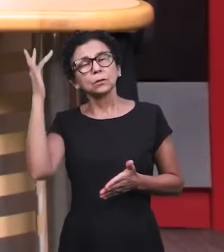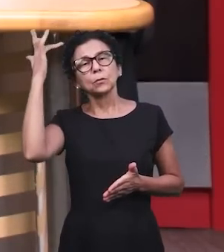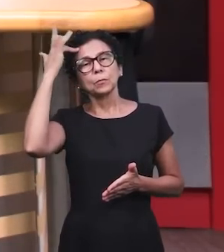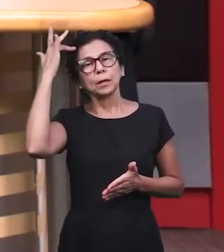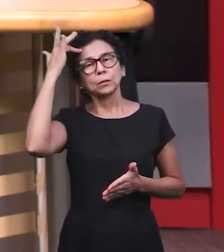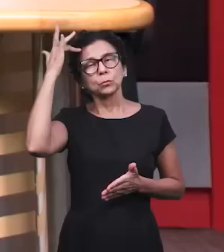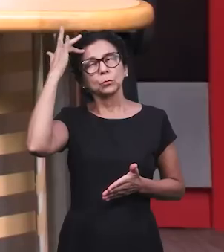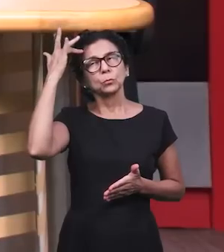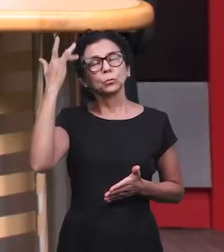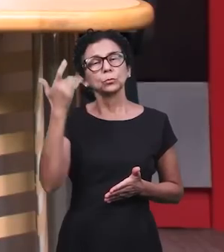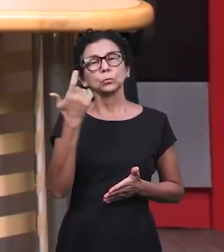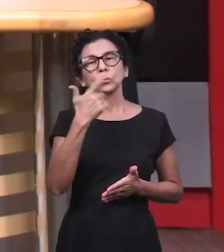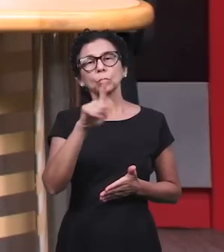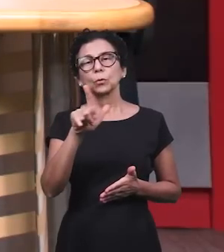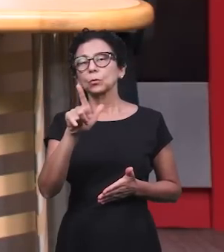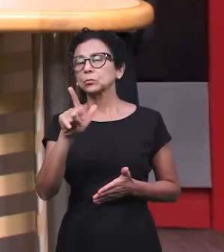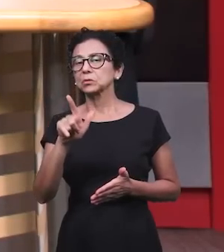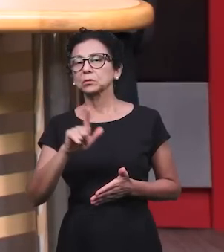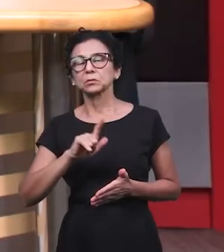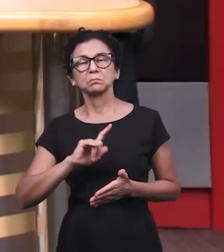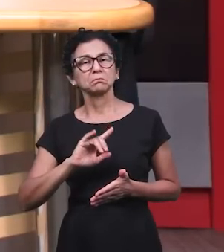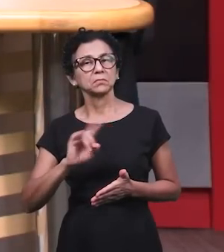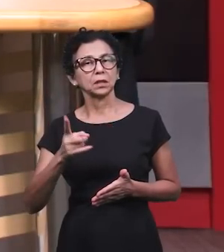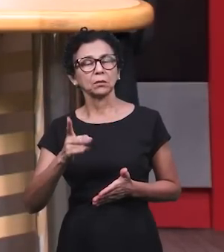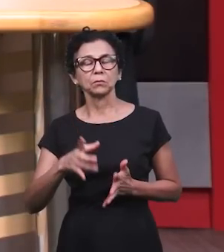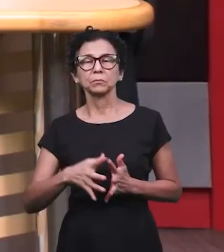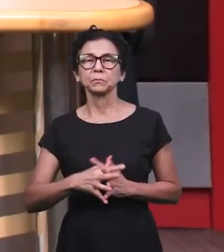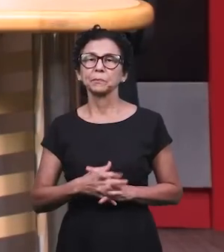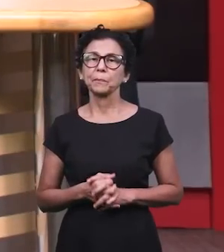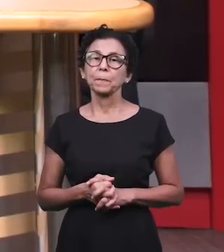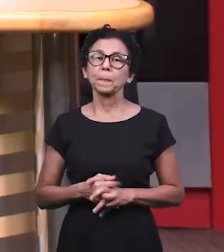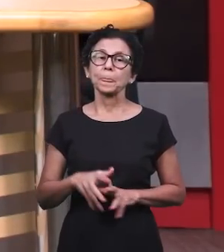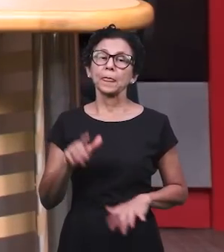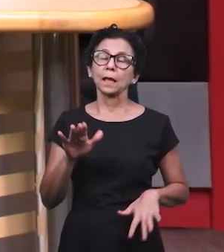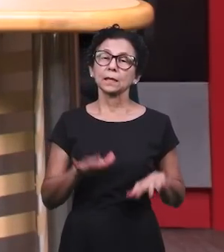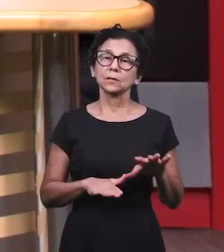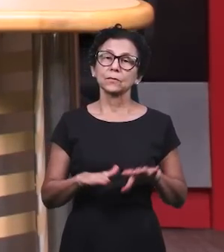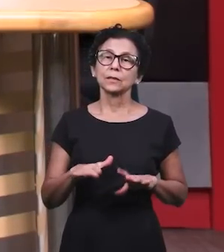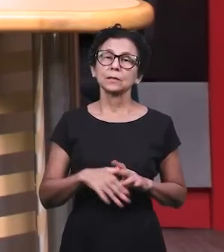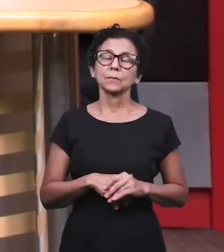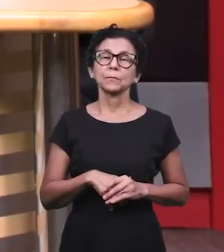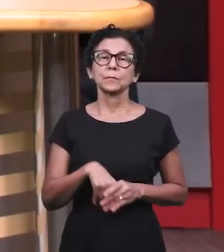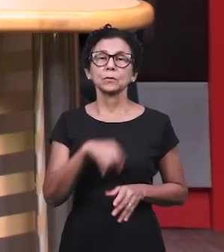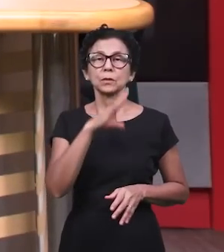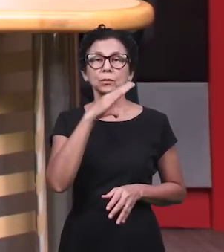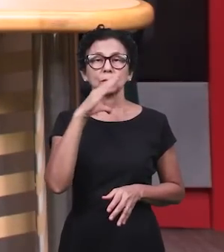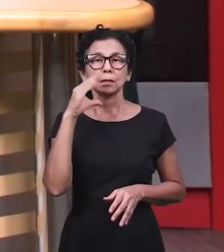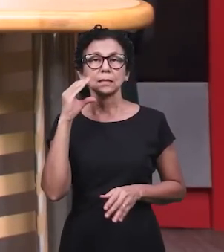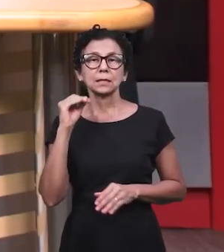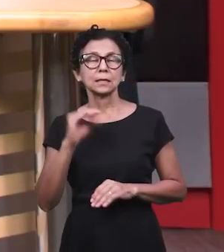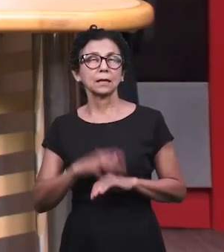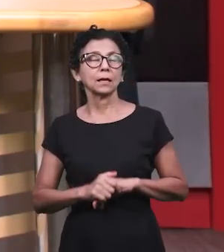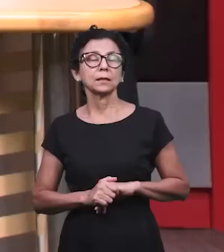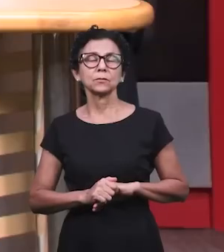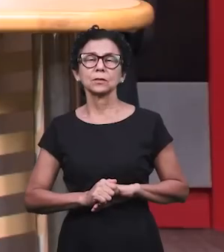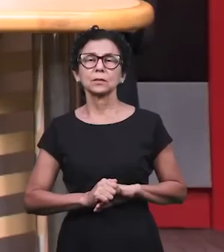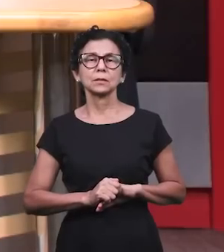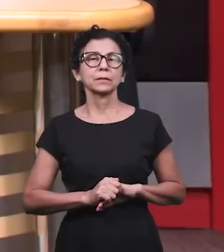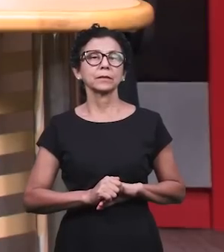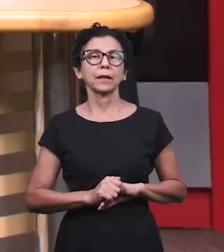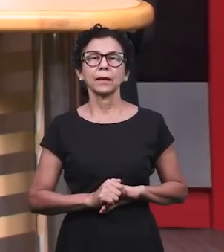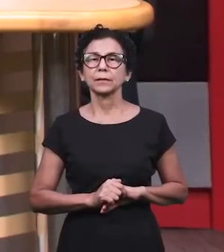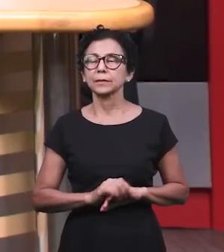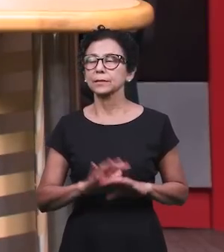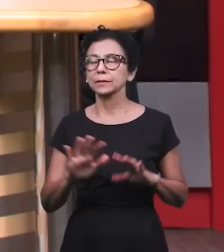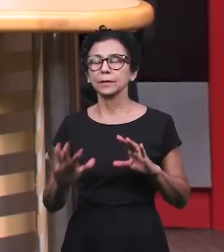que o outro, né? E às vezes querem antecipar, né, essa fase da juventude, né, ao invés